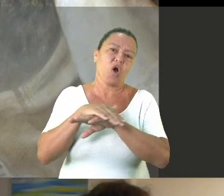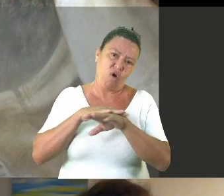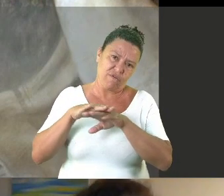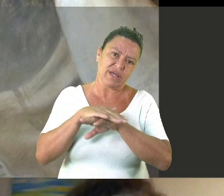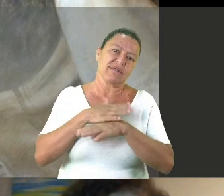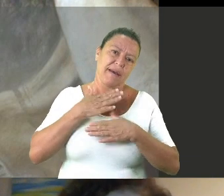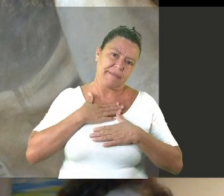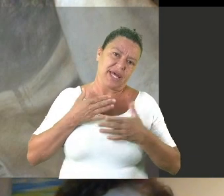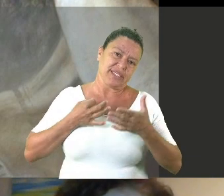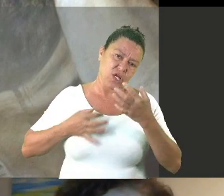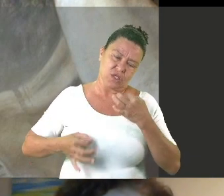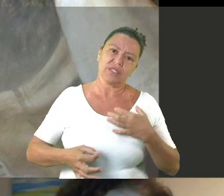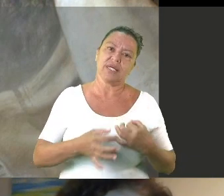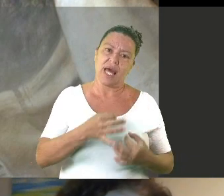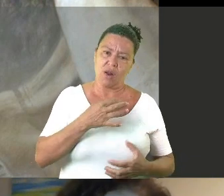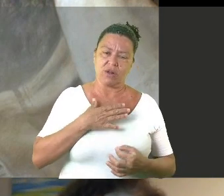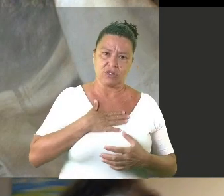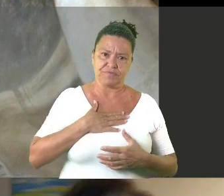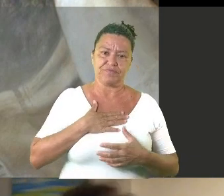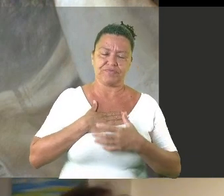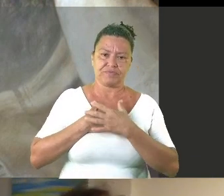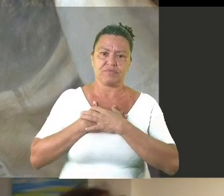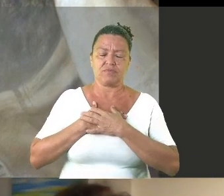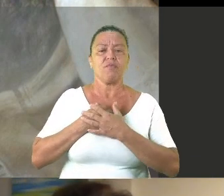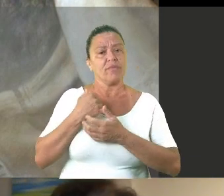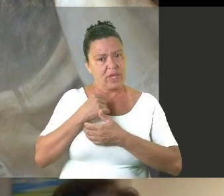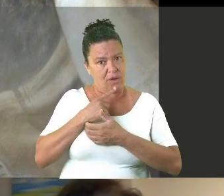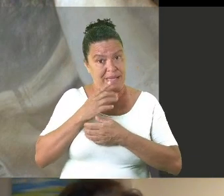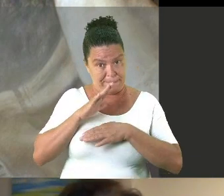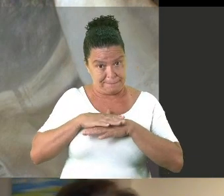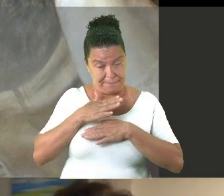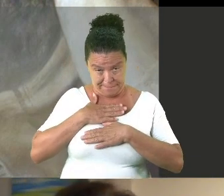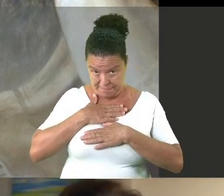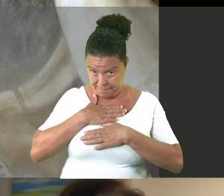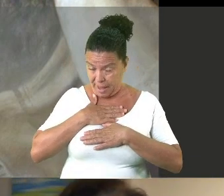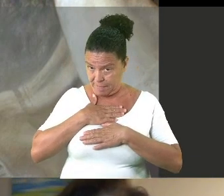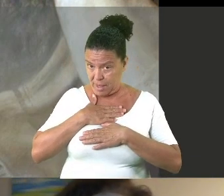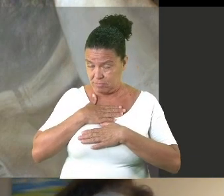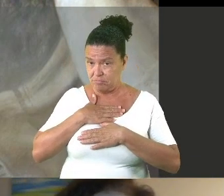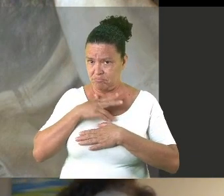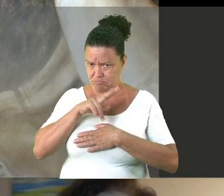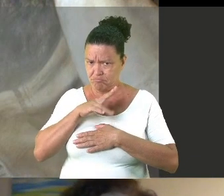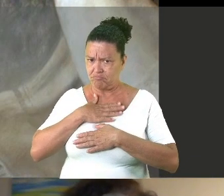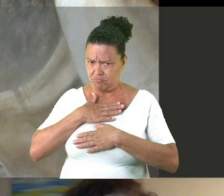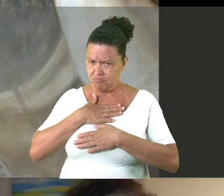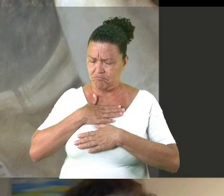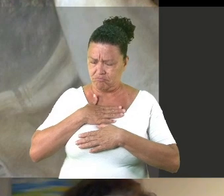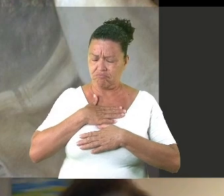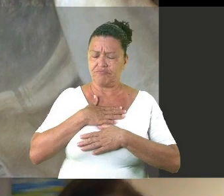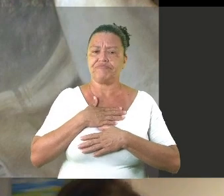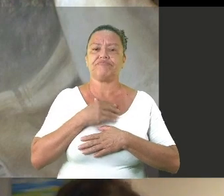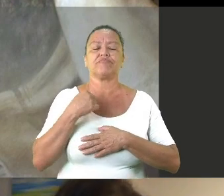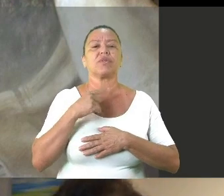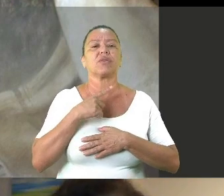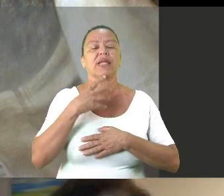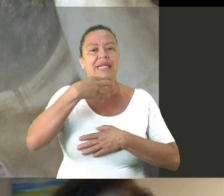conversar com as minhas células. Eu tenho dentro de mim uma